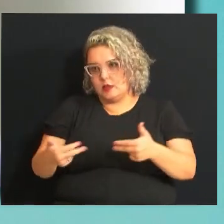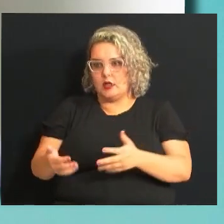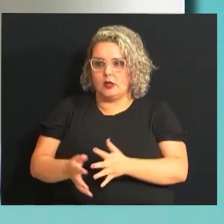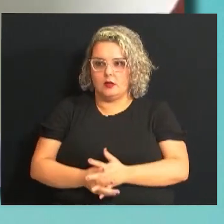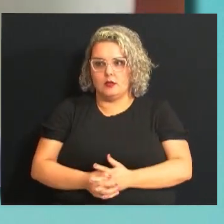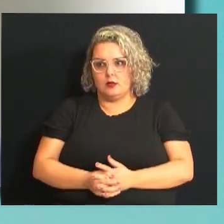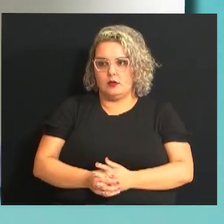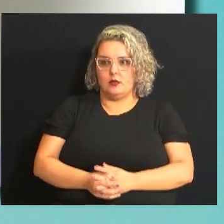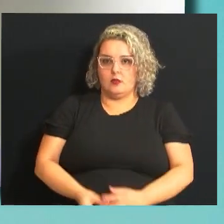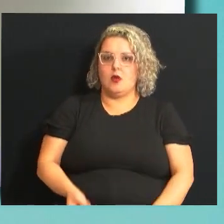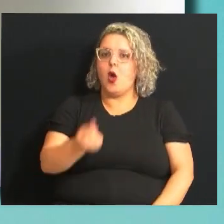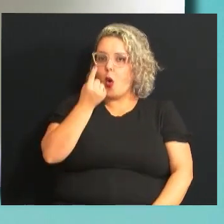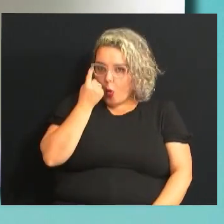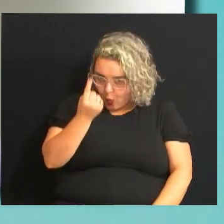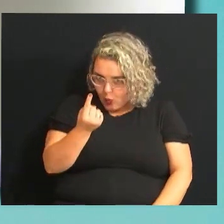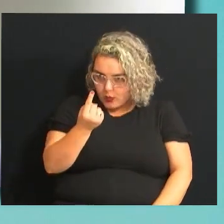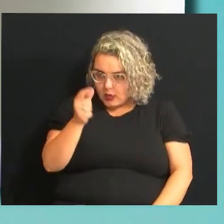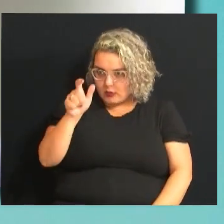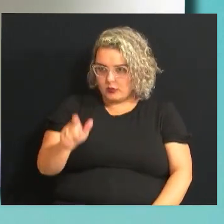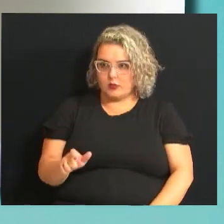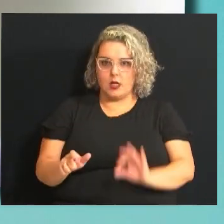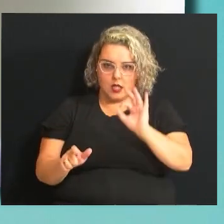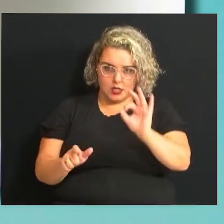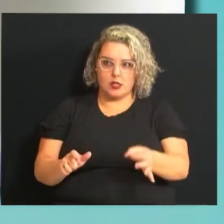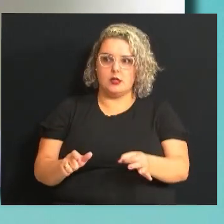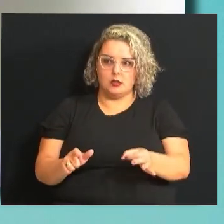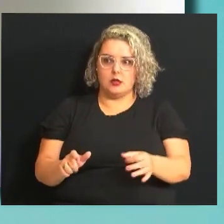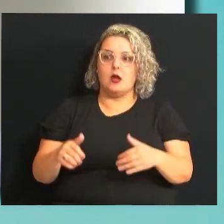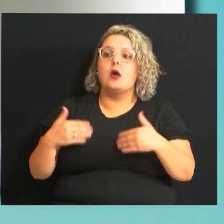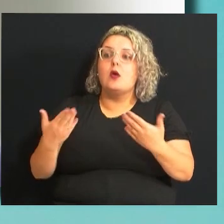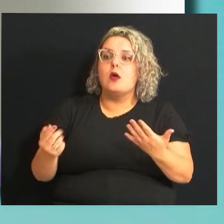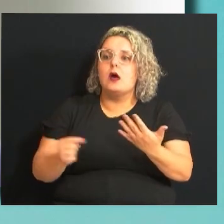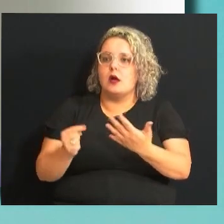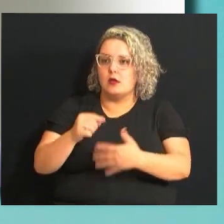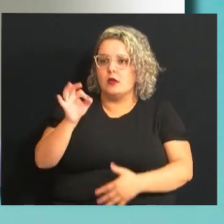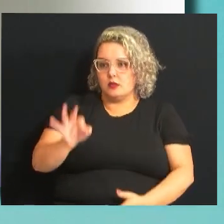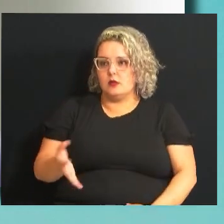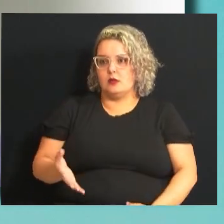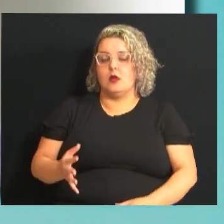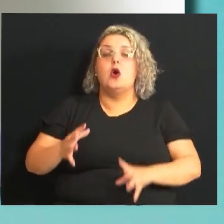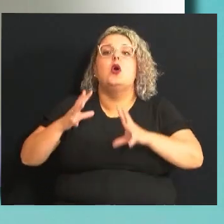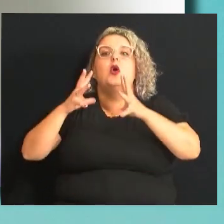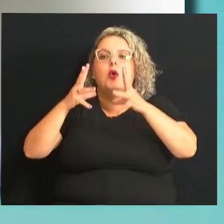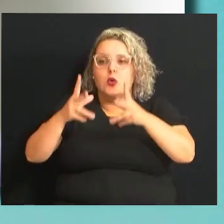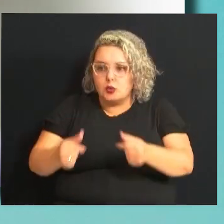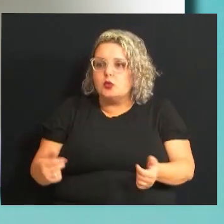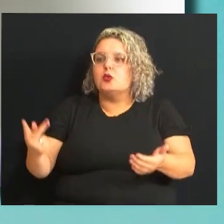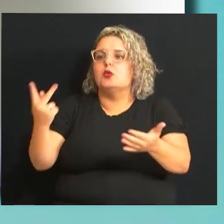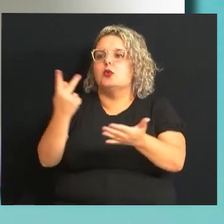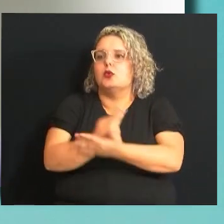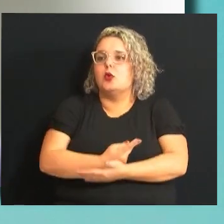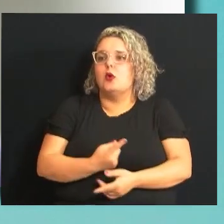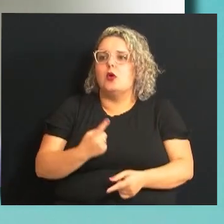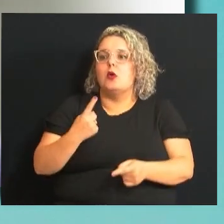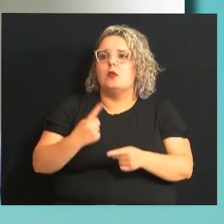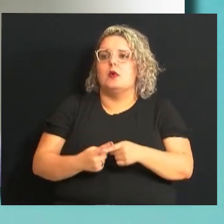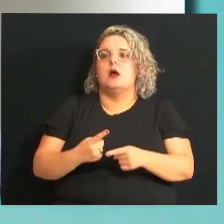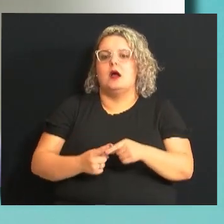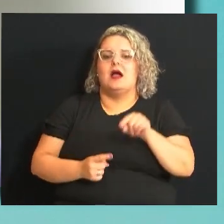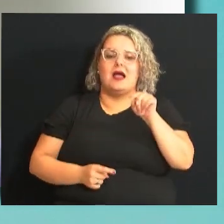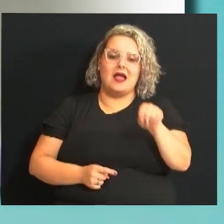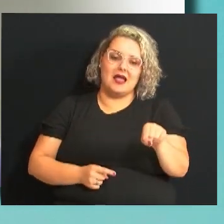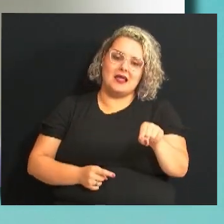e quais são os, entre aspas, perfeitos dentro do padrão. Teve uma pessoa apenas que conseguiu acertar quais itens